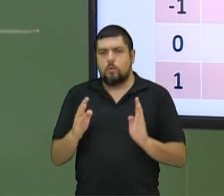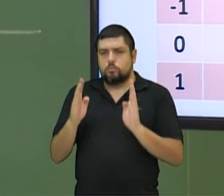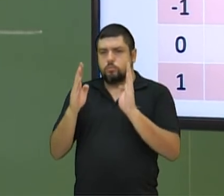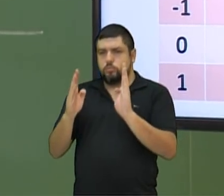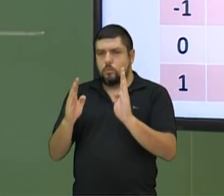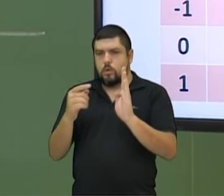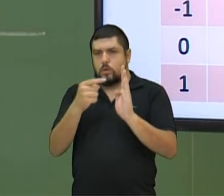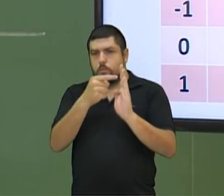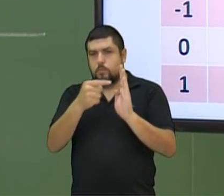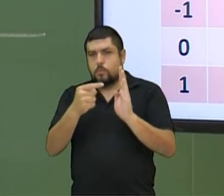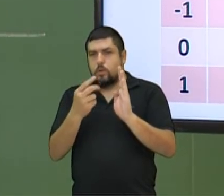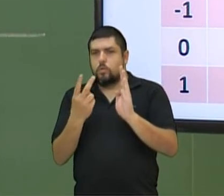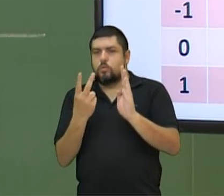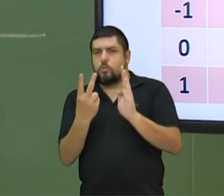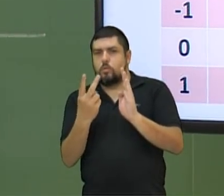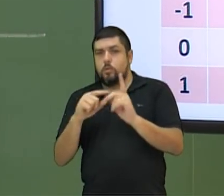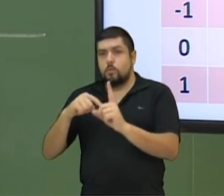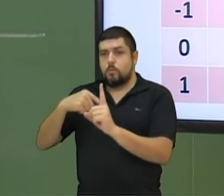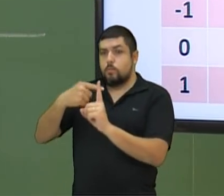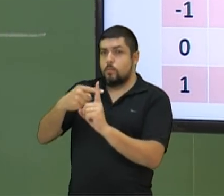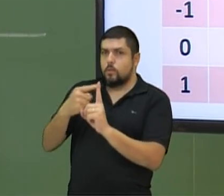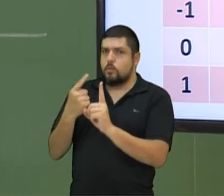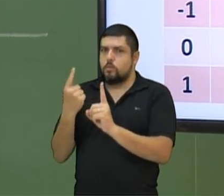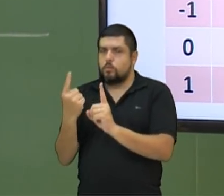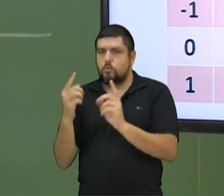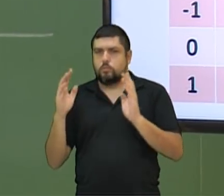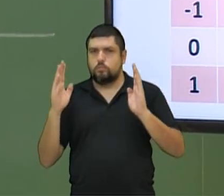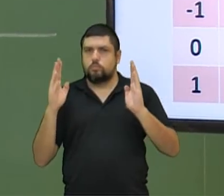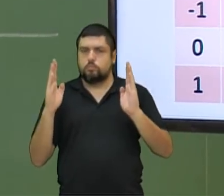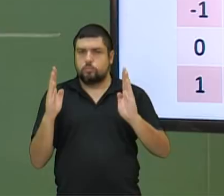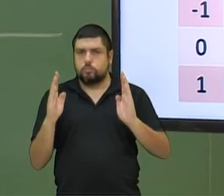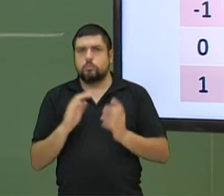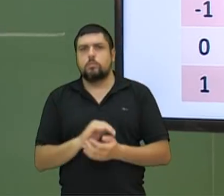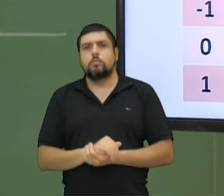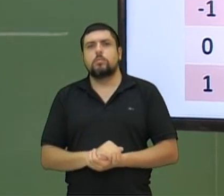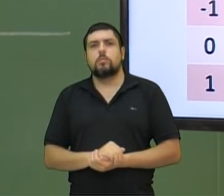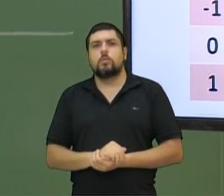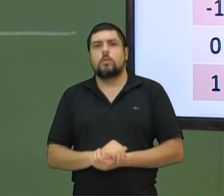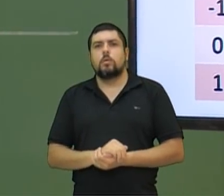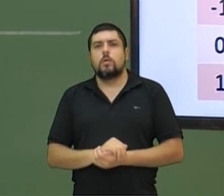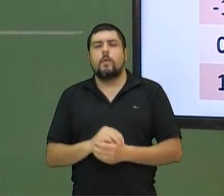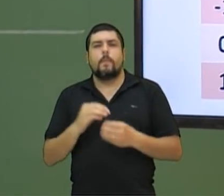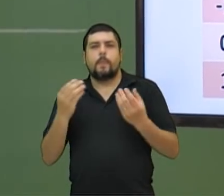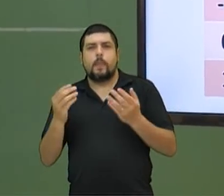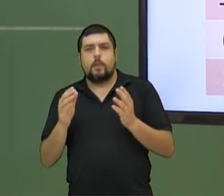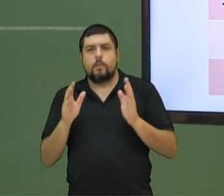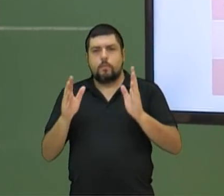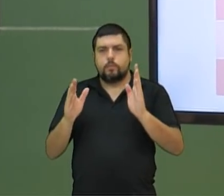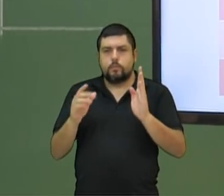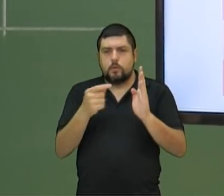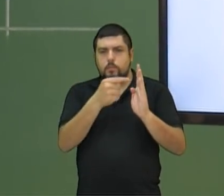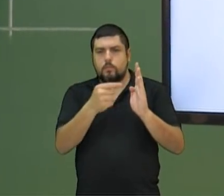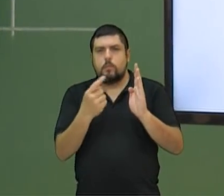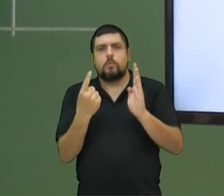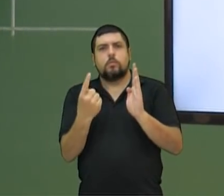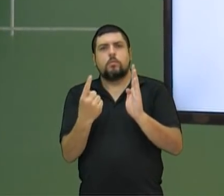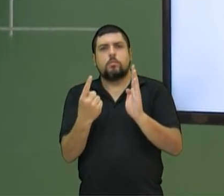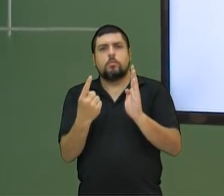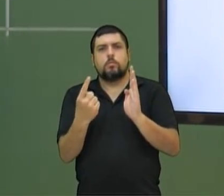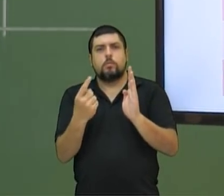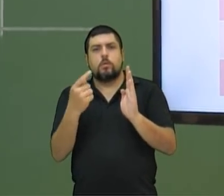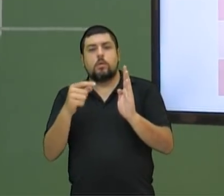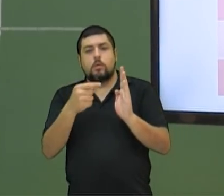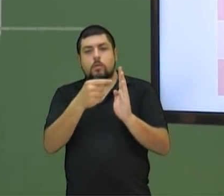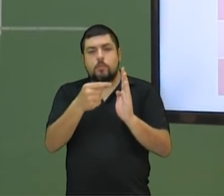de menos 2 mais 1, ok? Menos 2 mais 1 é menos 1. Então, fica módulo de menos